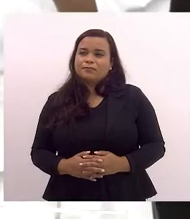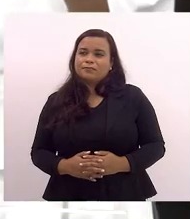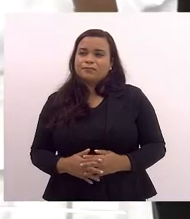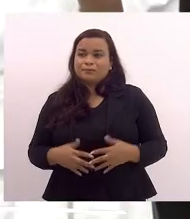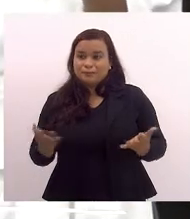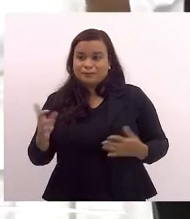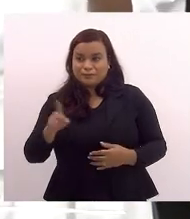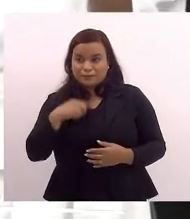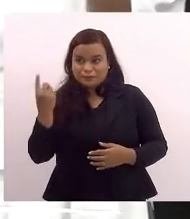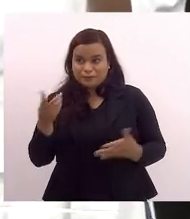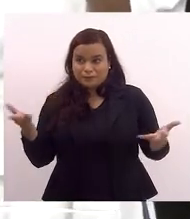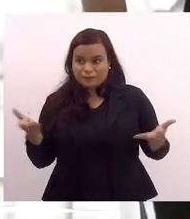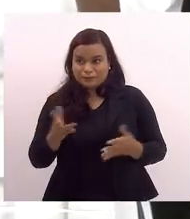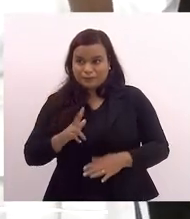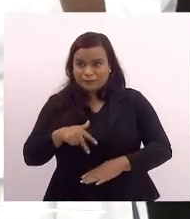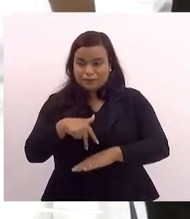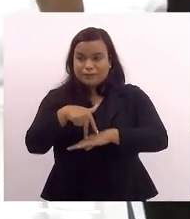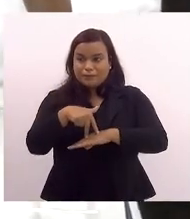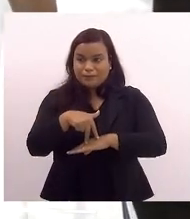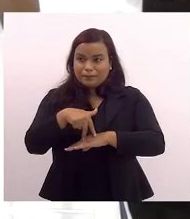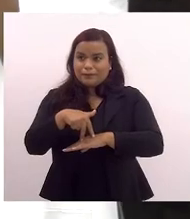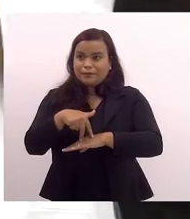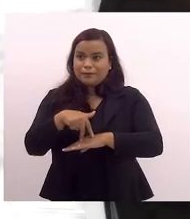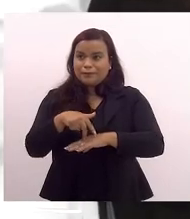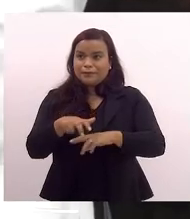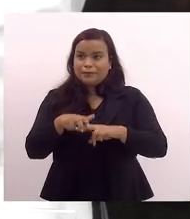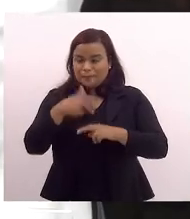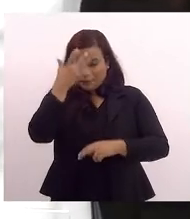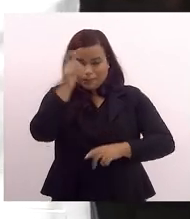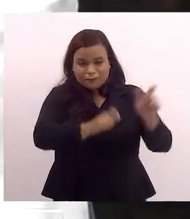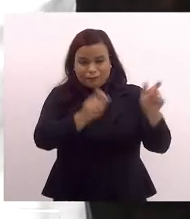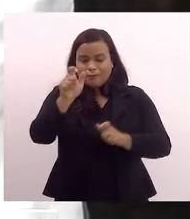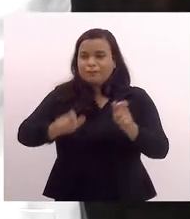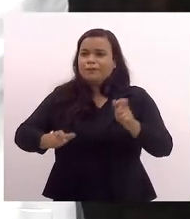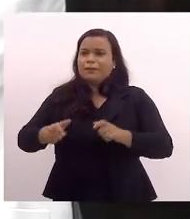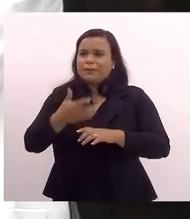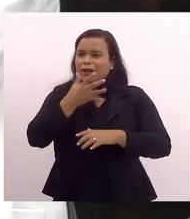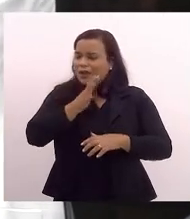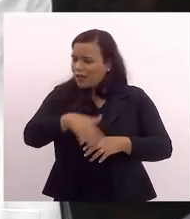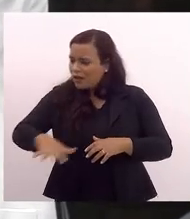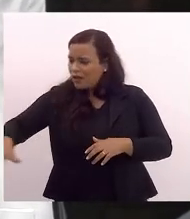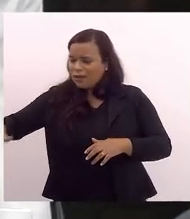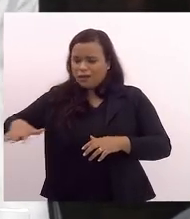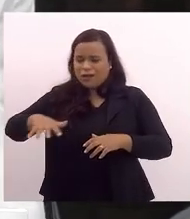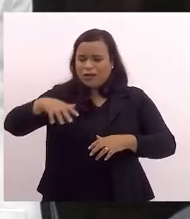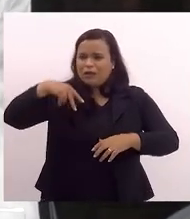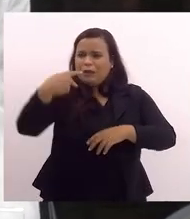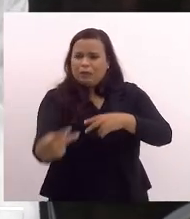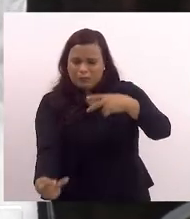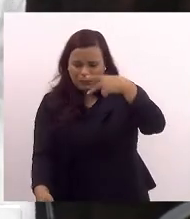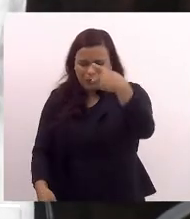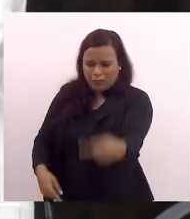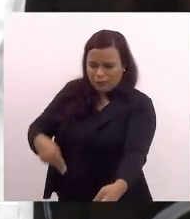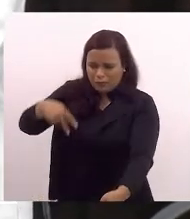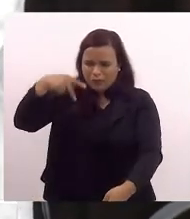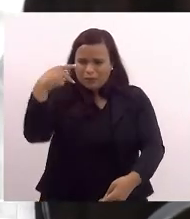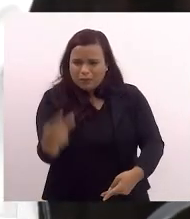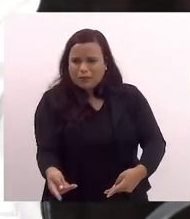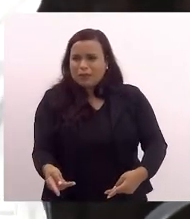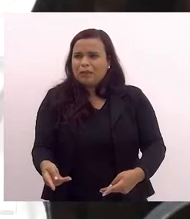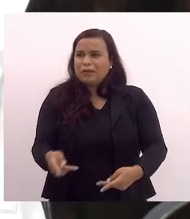Fiquemos de pé pelos que no mar foram jogados. Fiquemos de pé pelos todos os corpos que nos pelourinhos